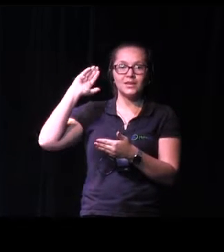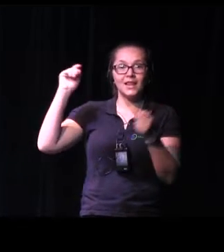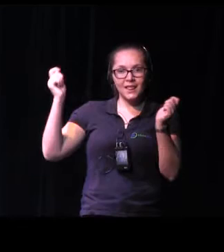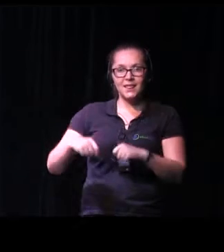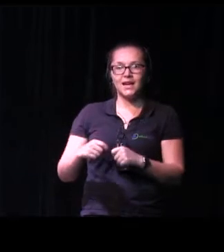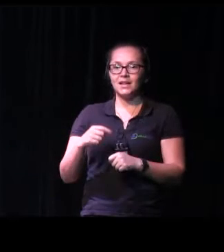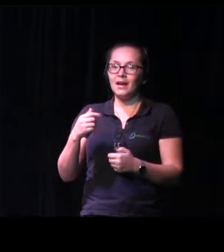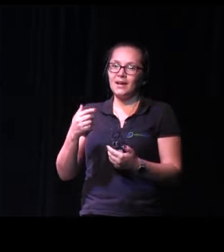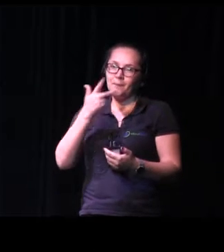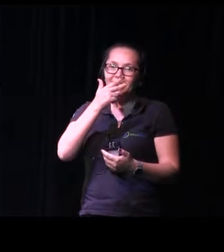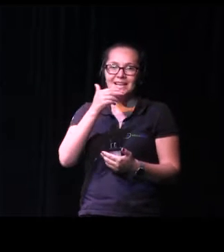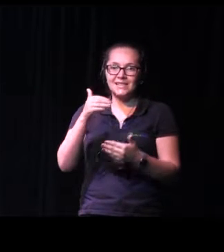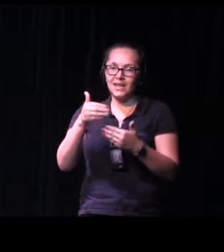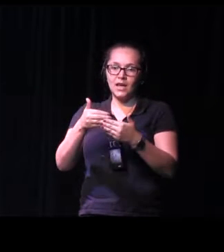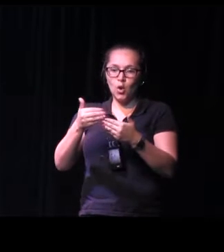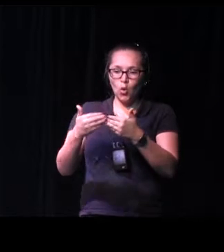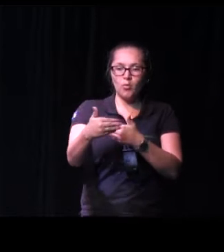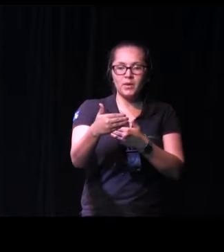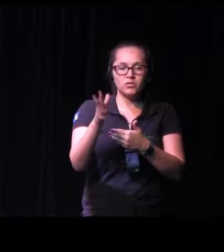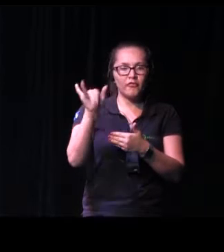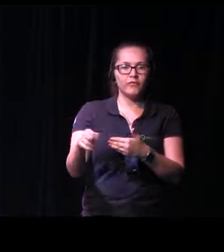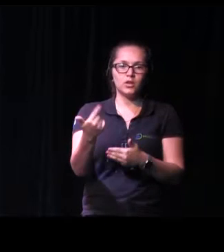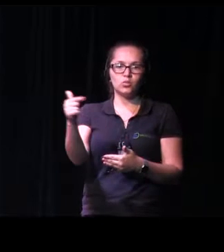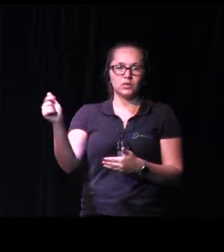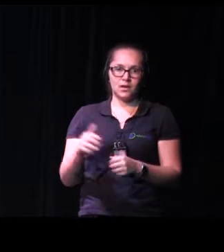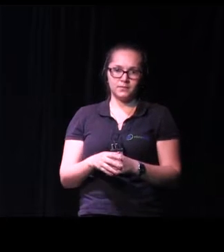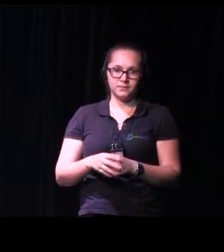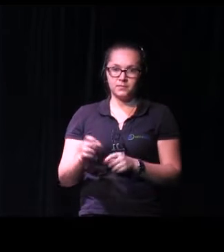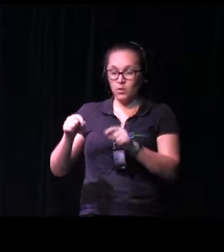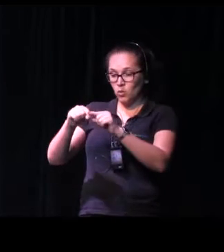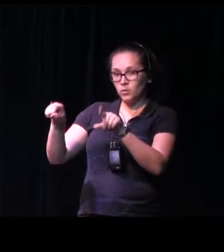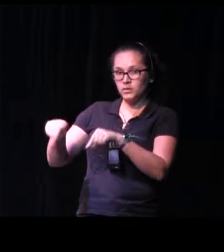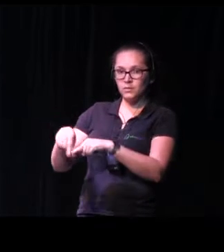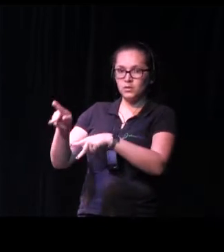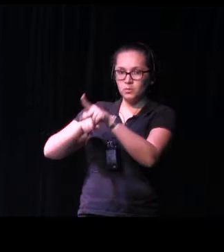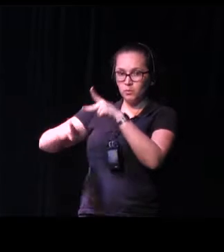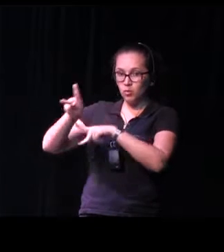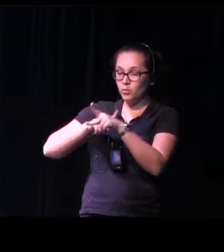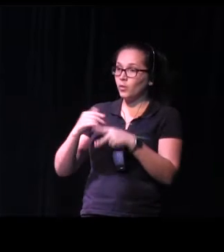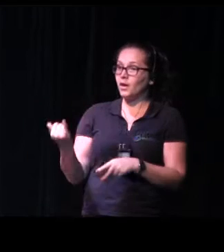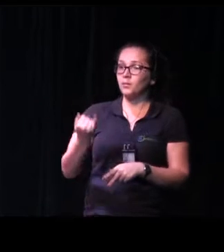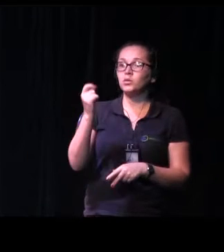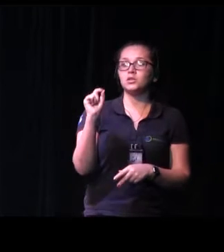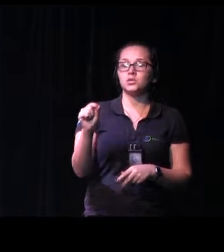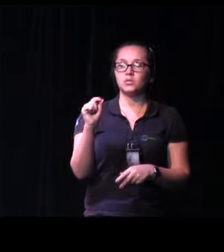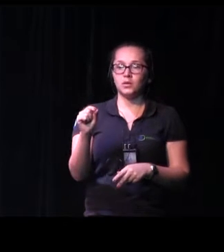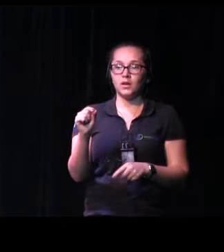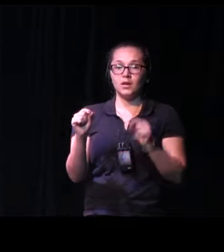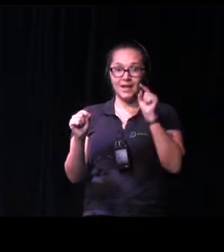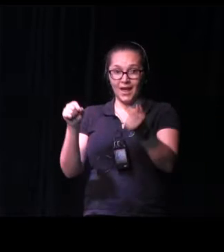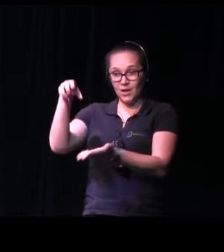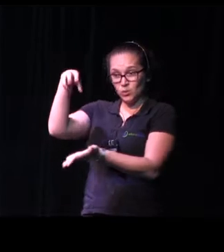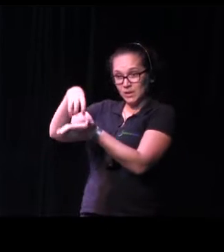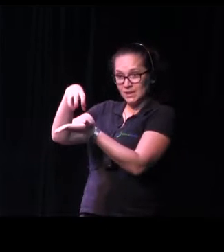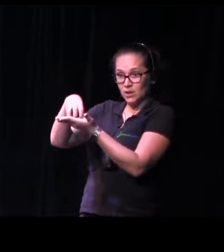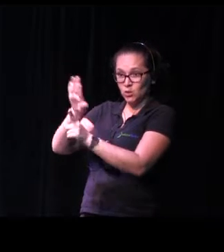por trás, faço com que ele não tenha nem frente nem fundo. Quando se faz um espaço público, uma coisa